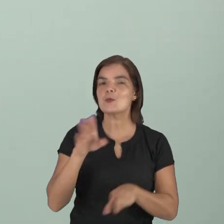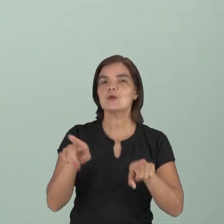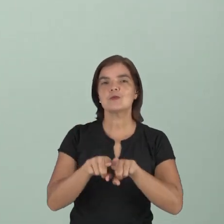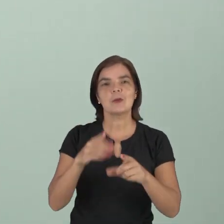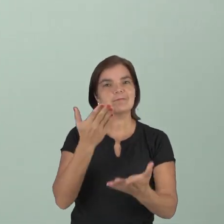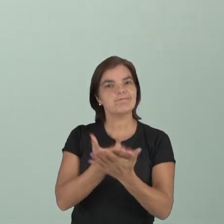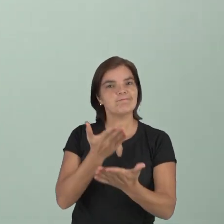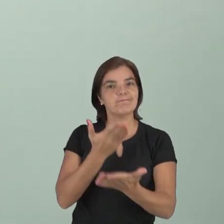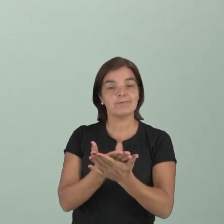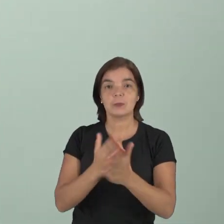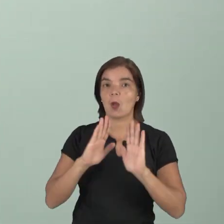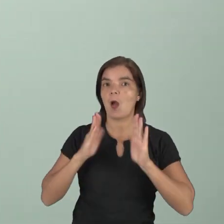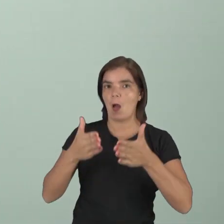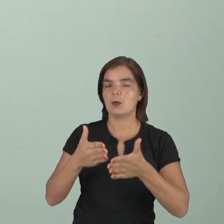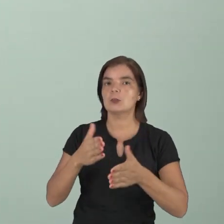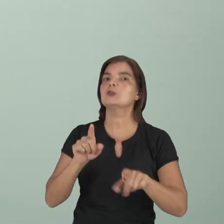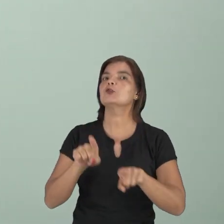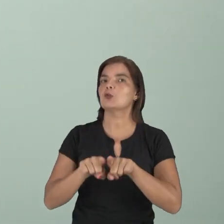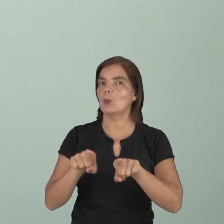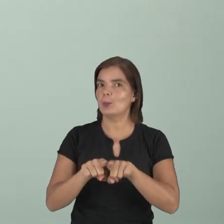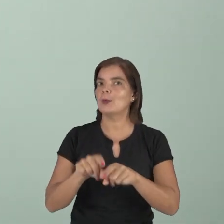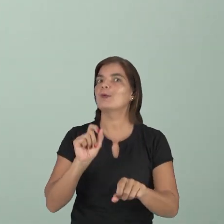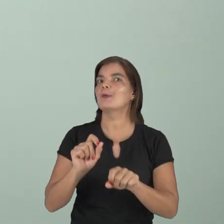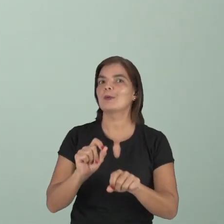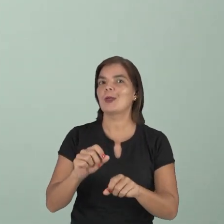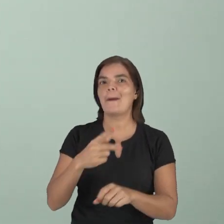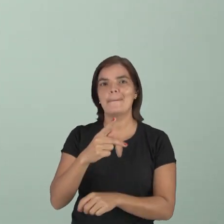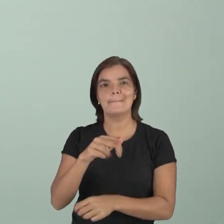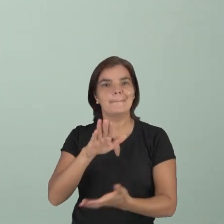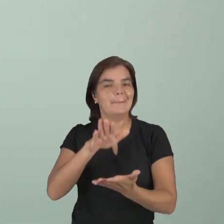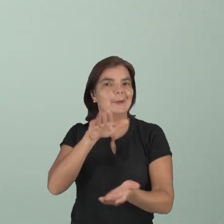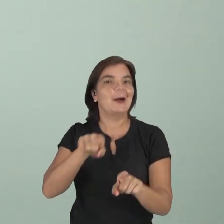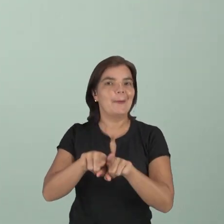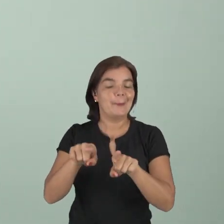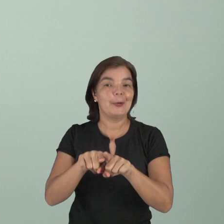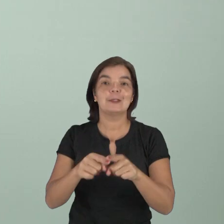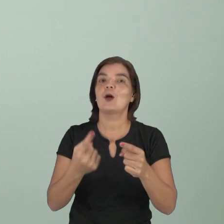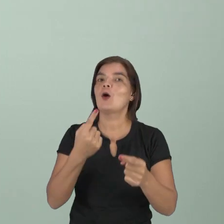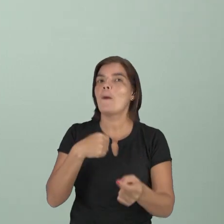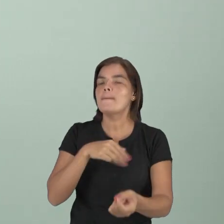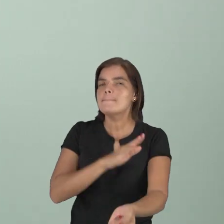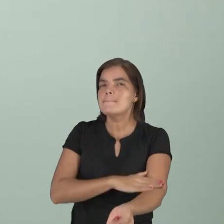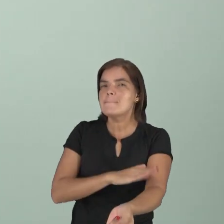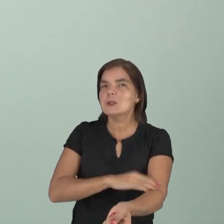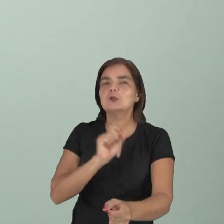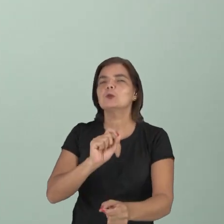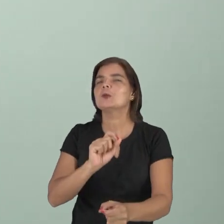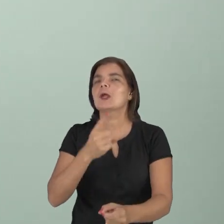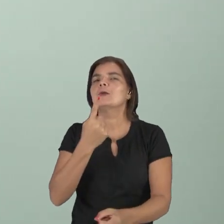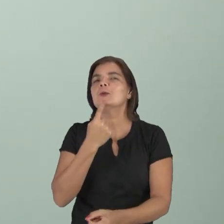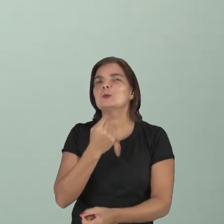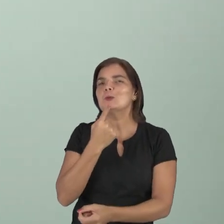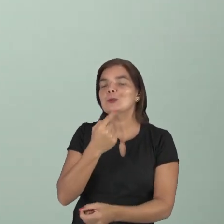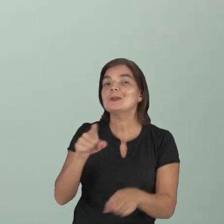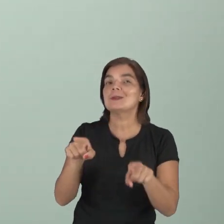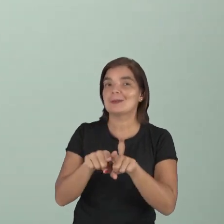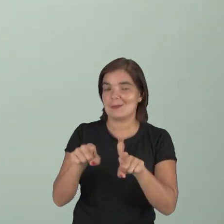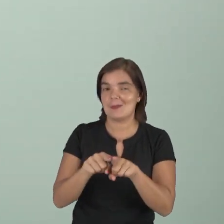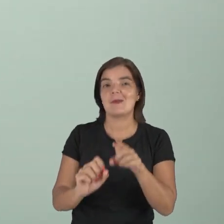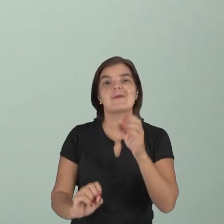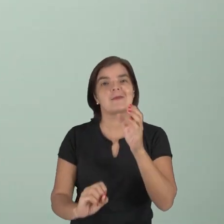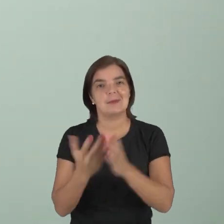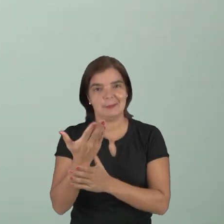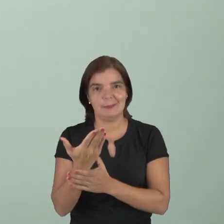já estudado, ainda sobre pressão, vamos continuar falando desse conteúdo, mas especificamente a pressão do sangue, ou a pressão que o sangue